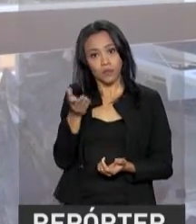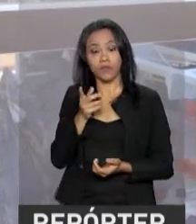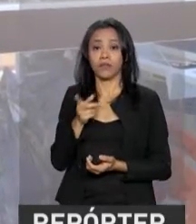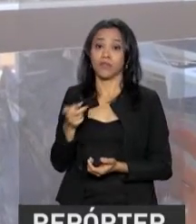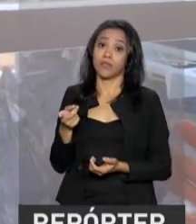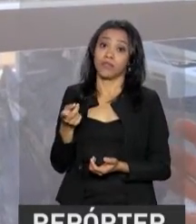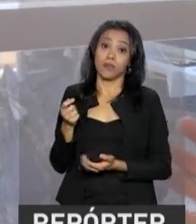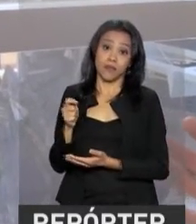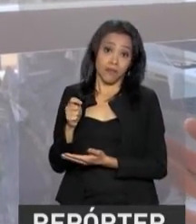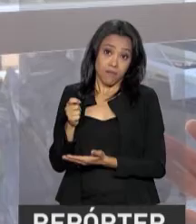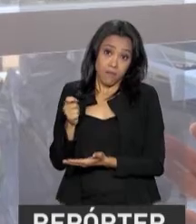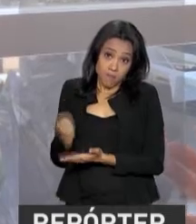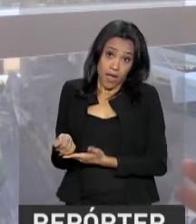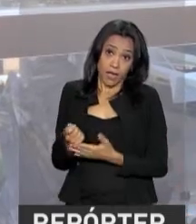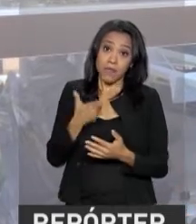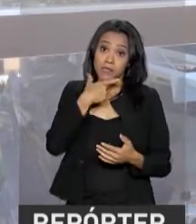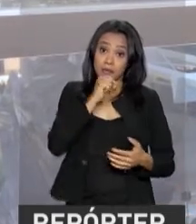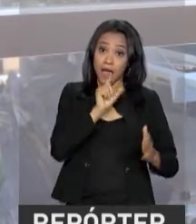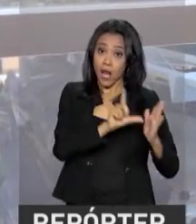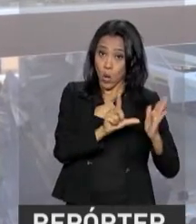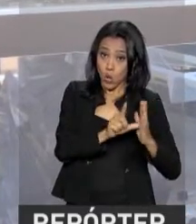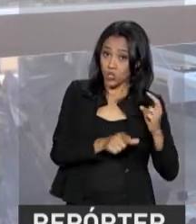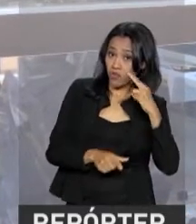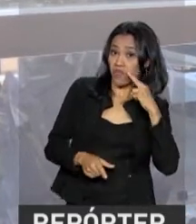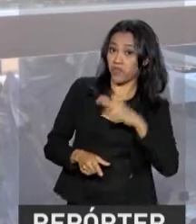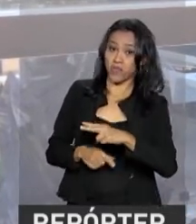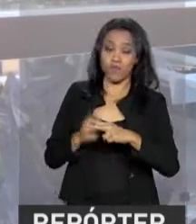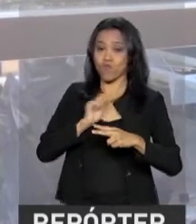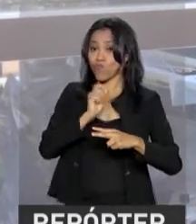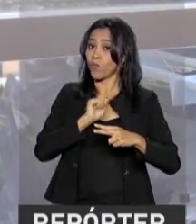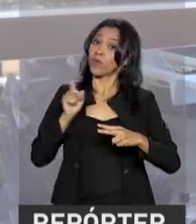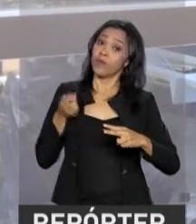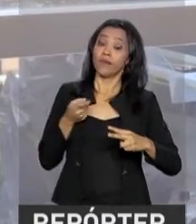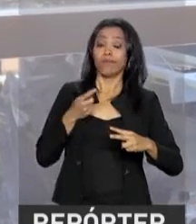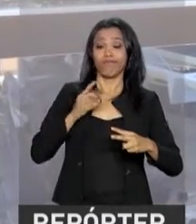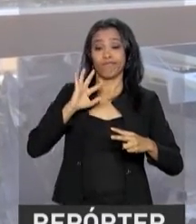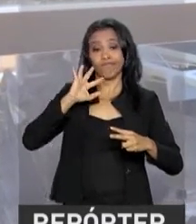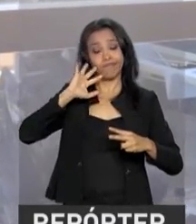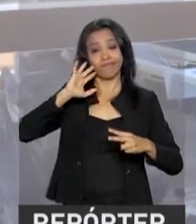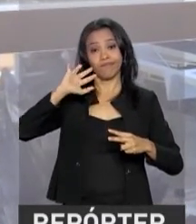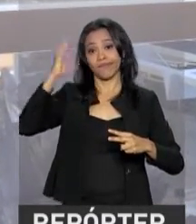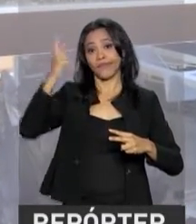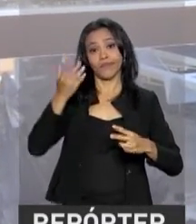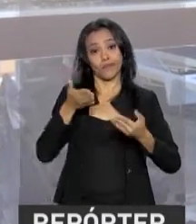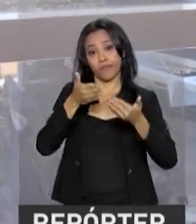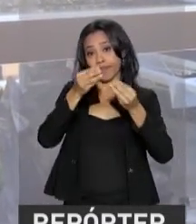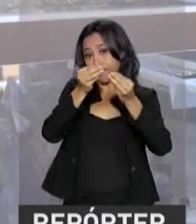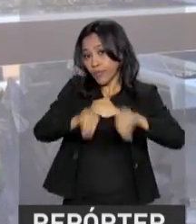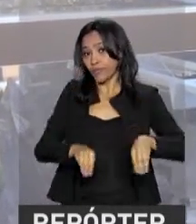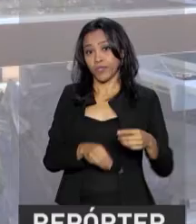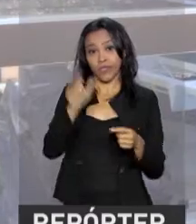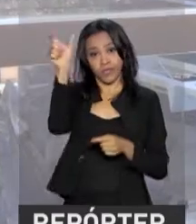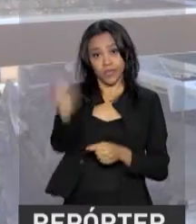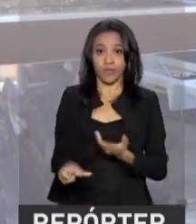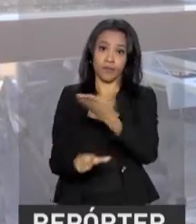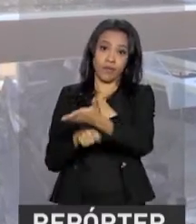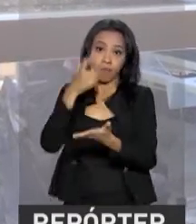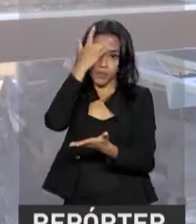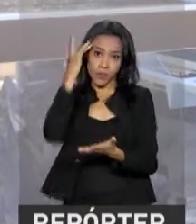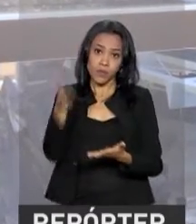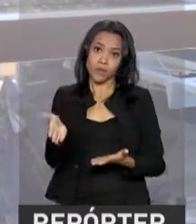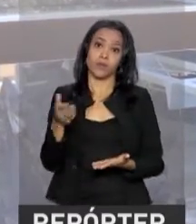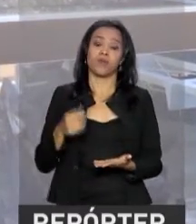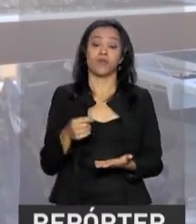não consegue enxergar isso acaba prejudicando uma visão completa desse consumidor onde as empresas